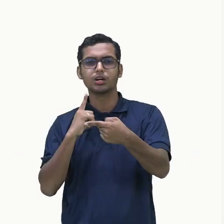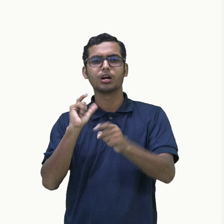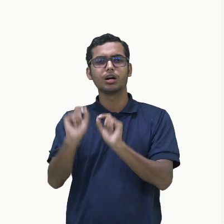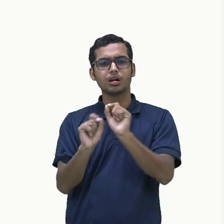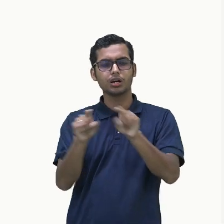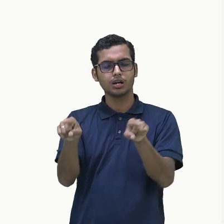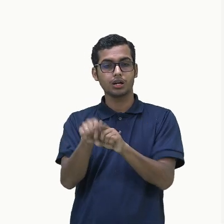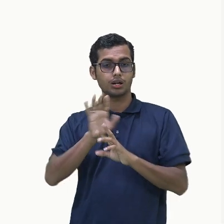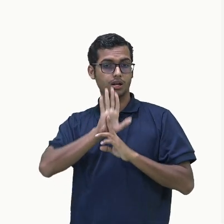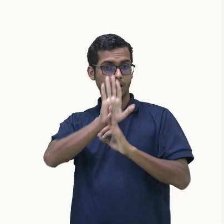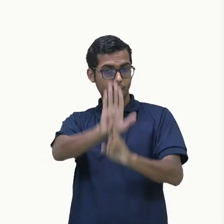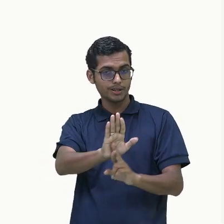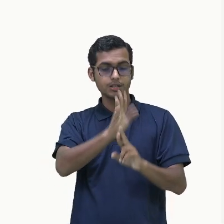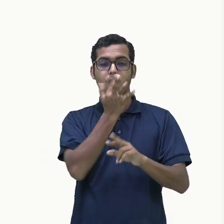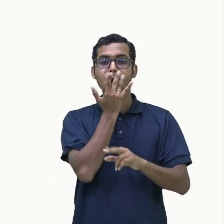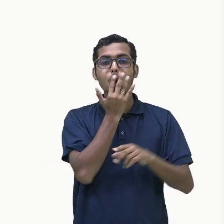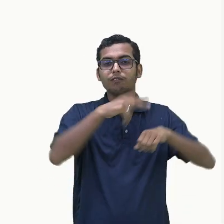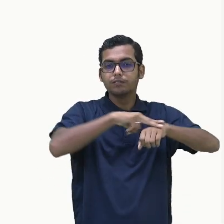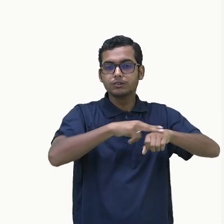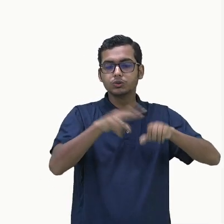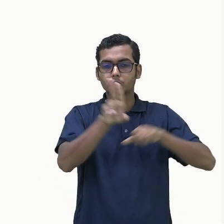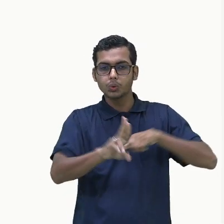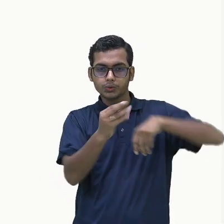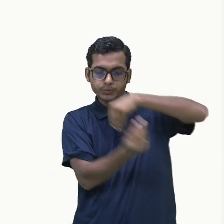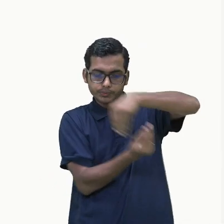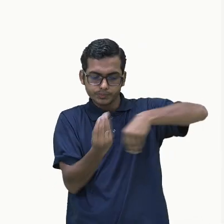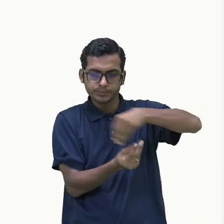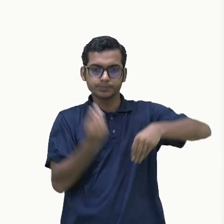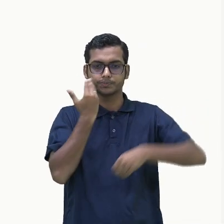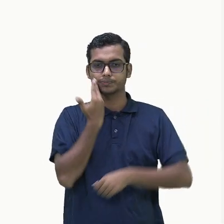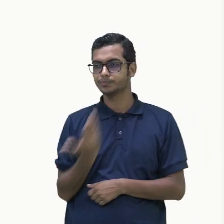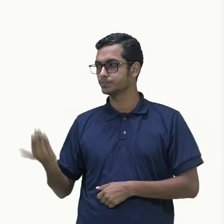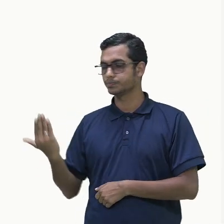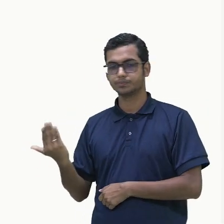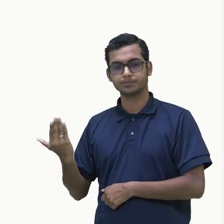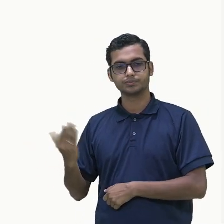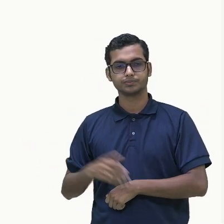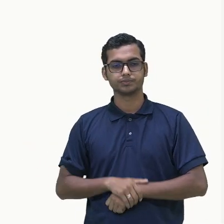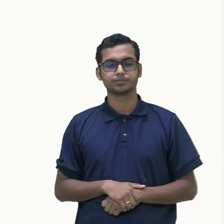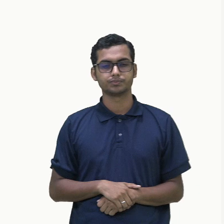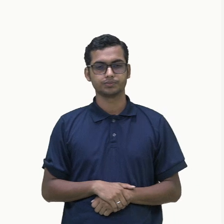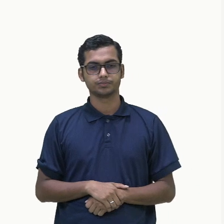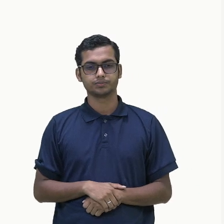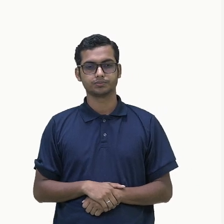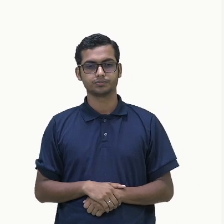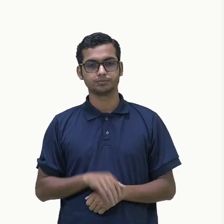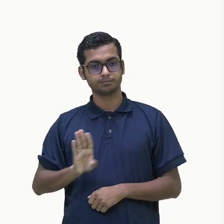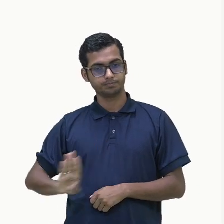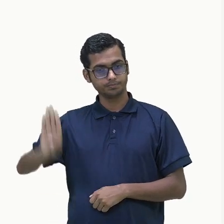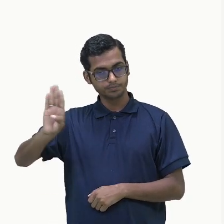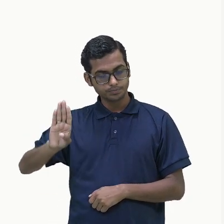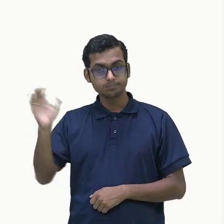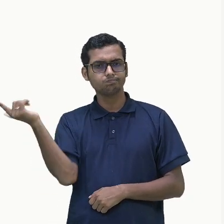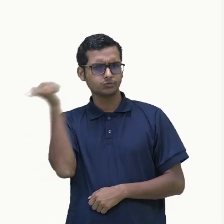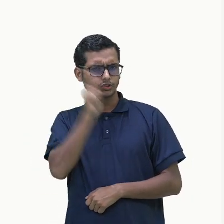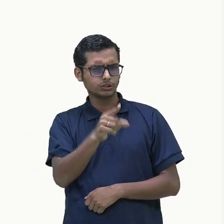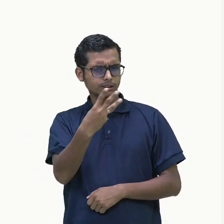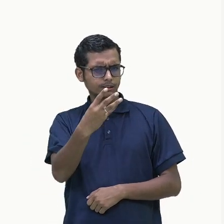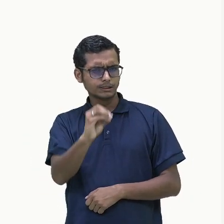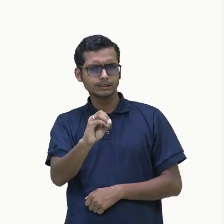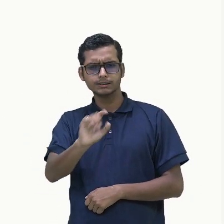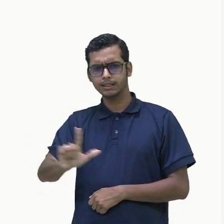na mistura? É a letra A. E aí ele fala, para obter 30 litros de tinta